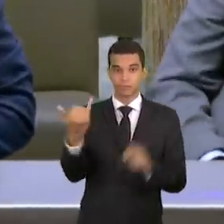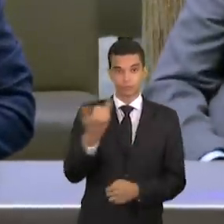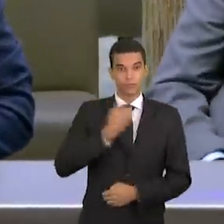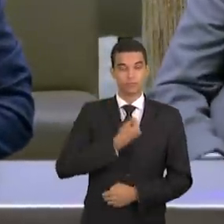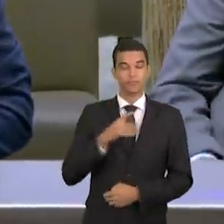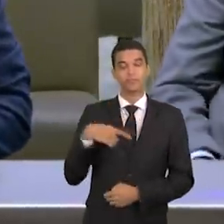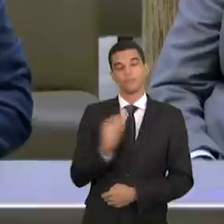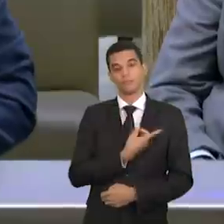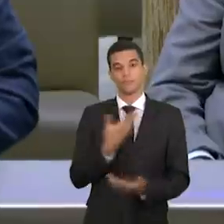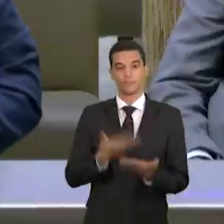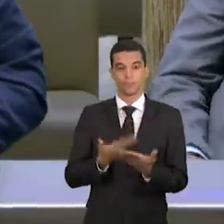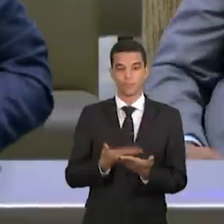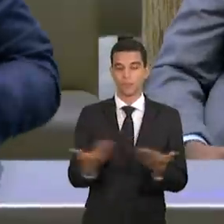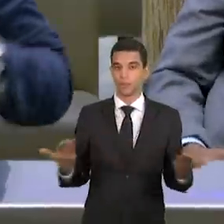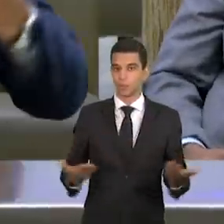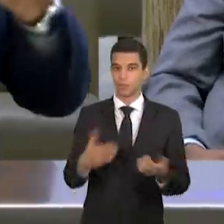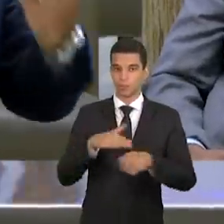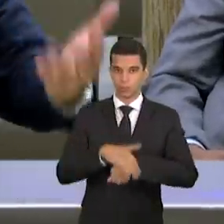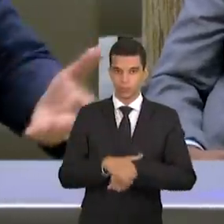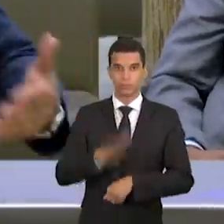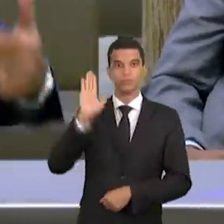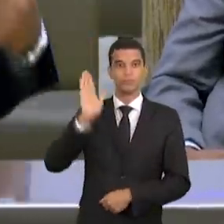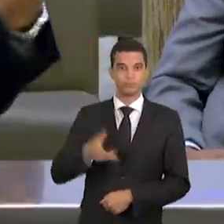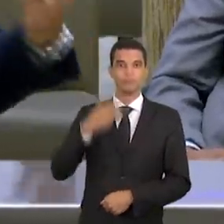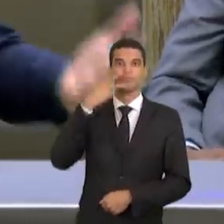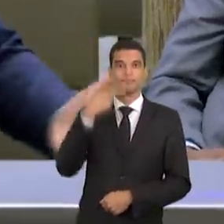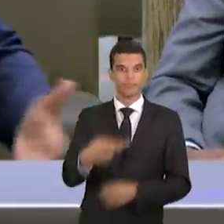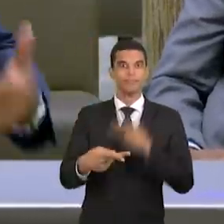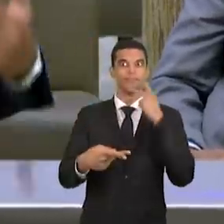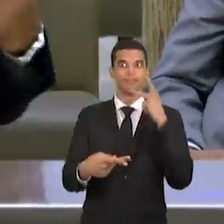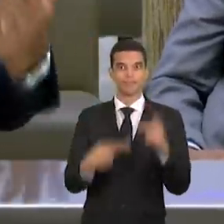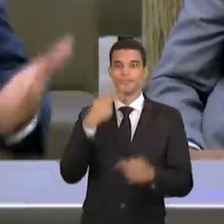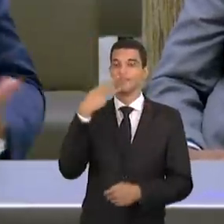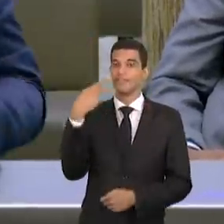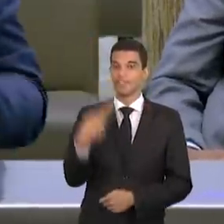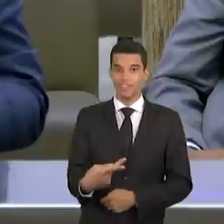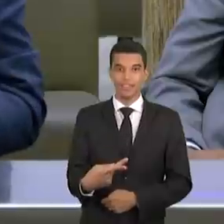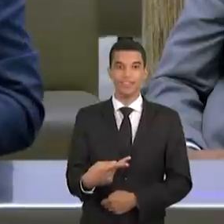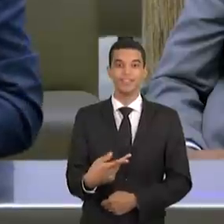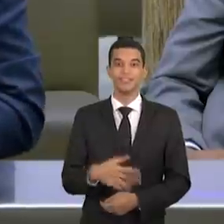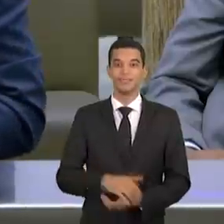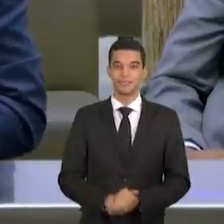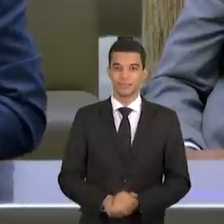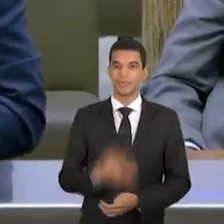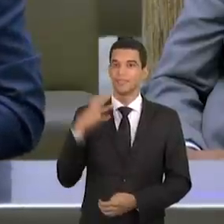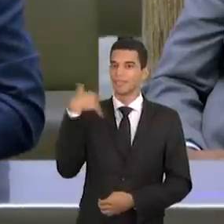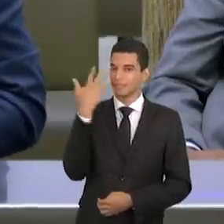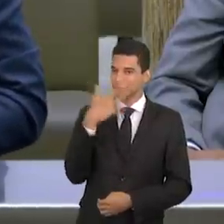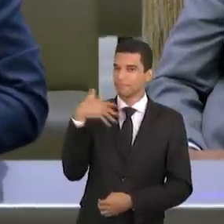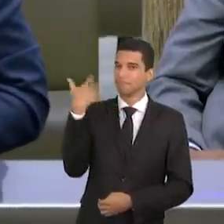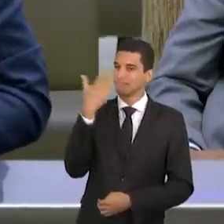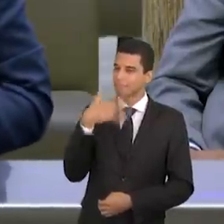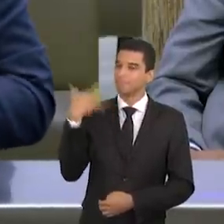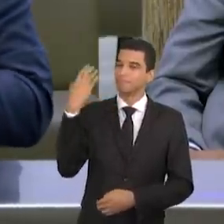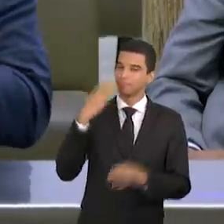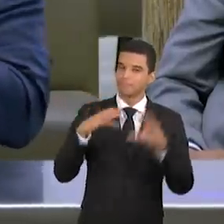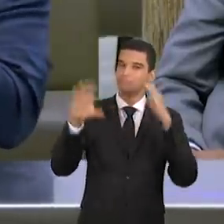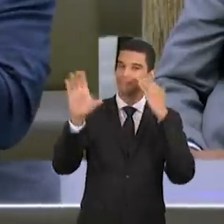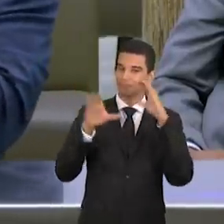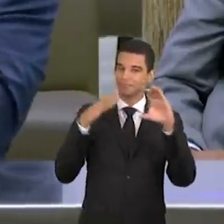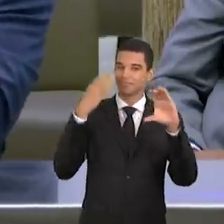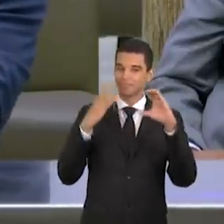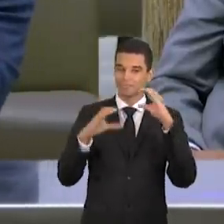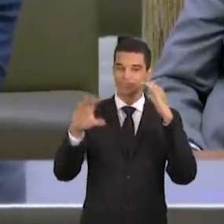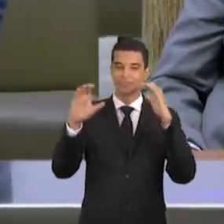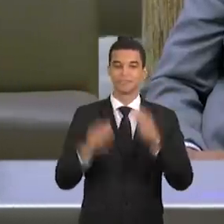meditar com os irmãos já foi por demais ventilado aqui nesta noite através dos louvores. E eu quero convidar